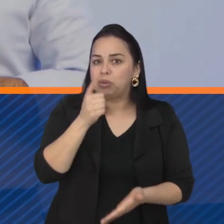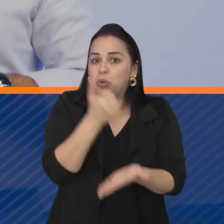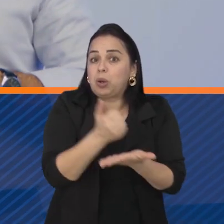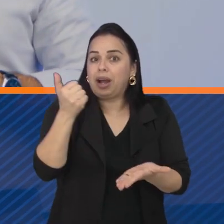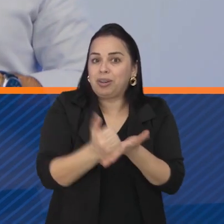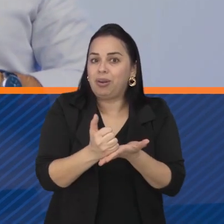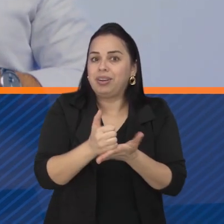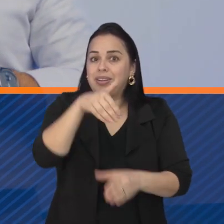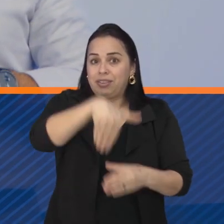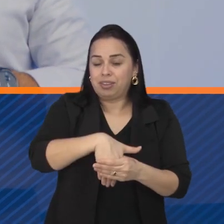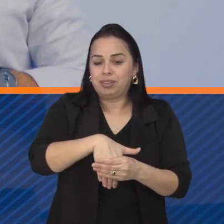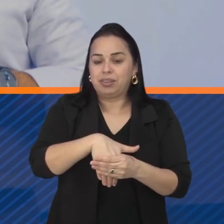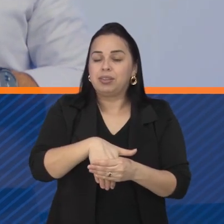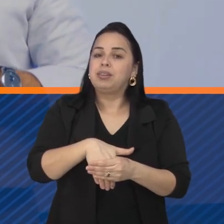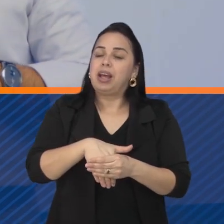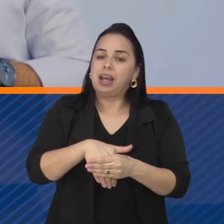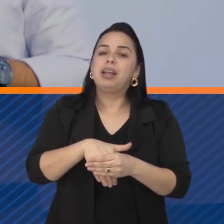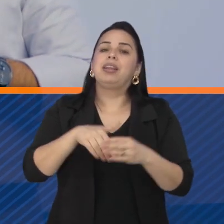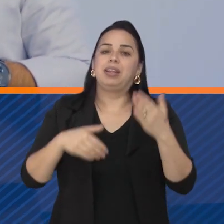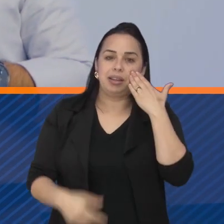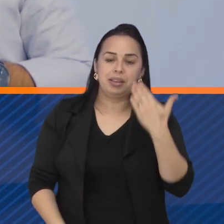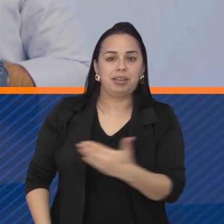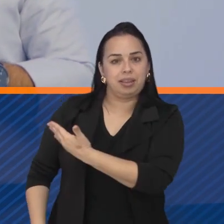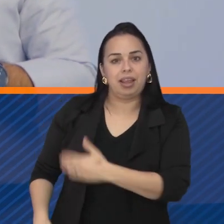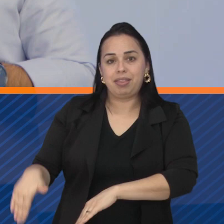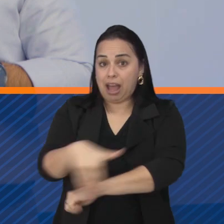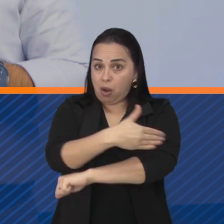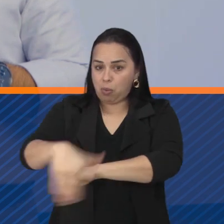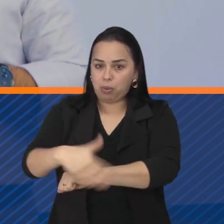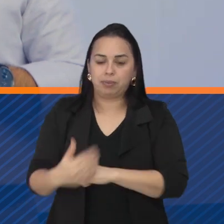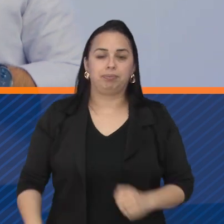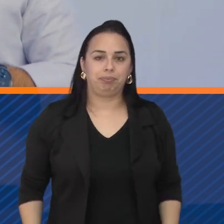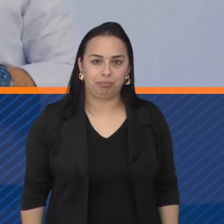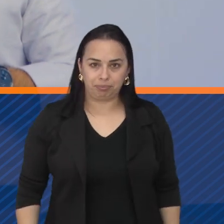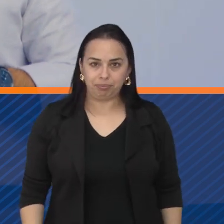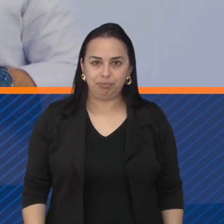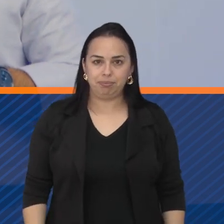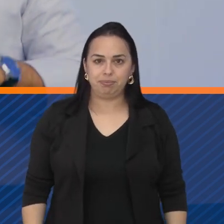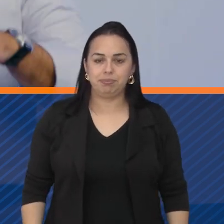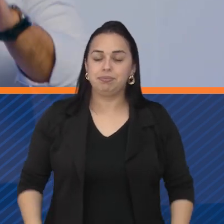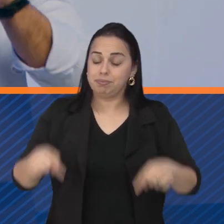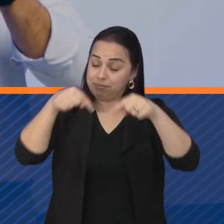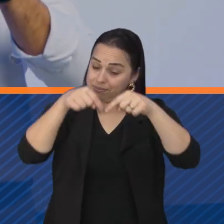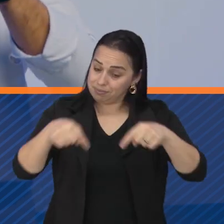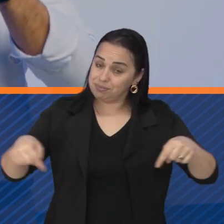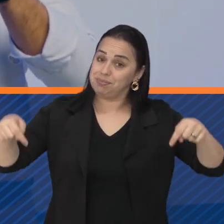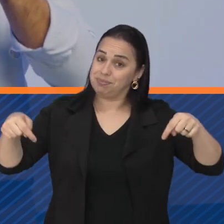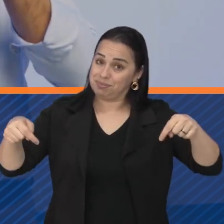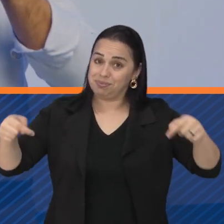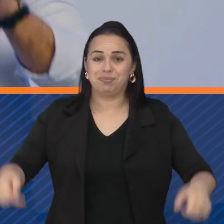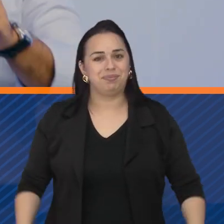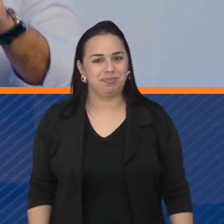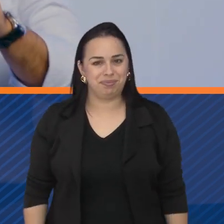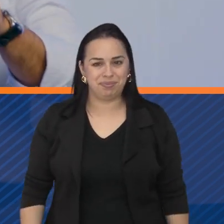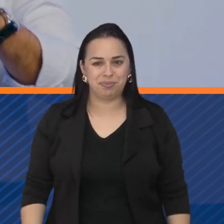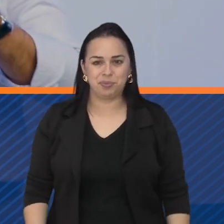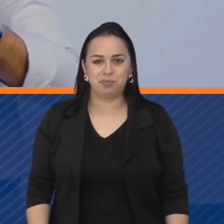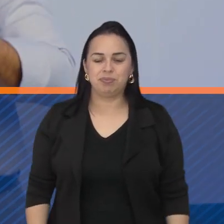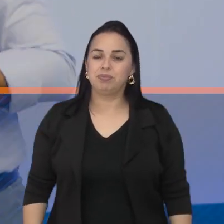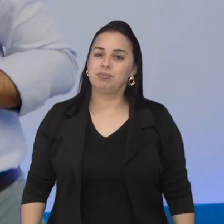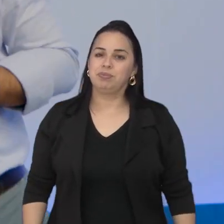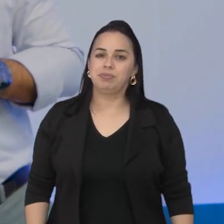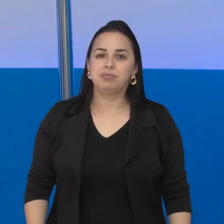que os cartórios eleitorais funcionam no antigo fórum, na rua Paulo Setúbal, número 220. O endereço completo está aqui na